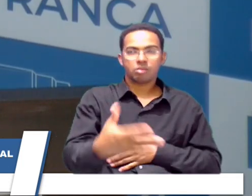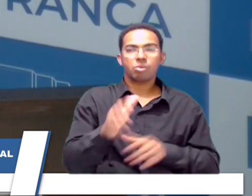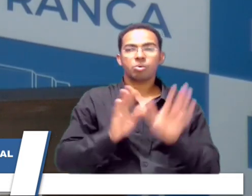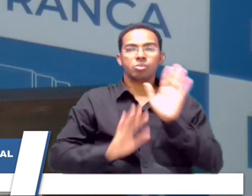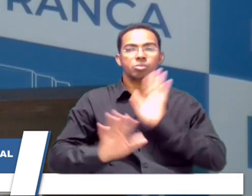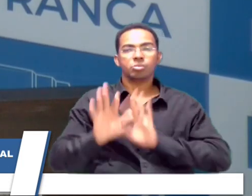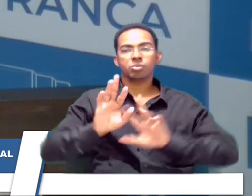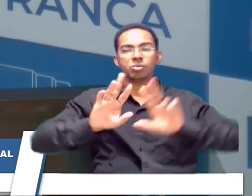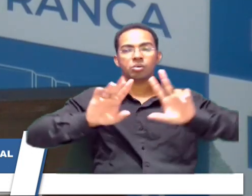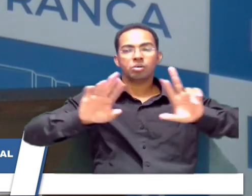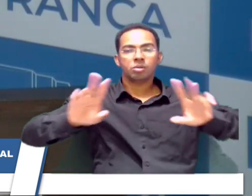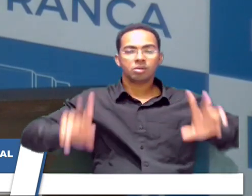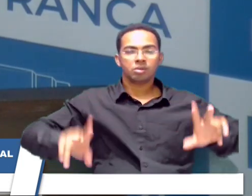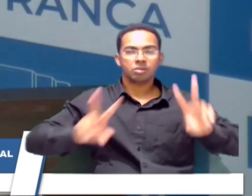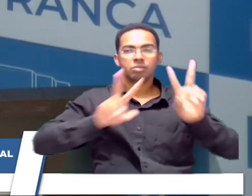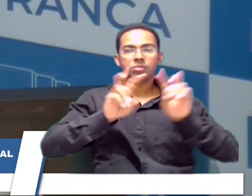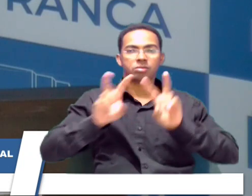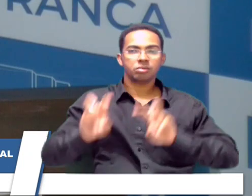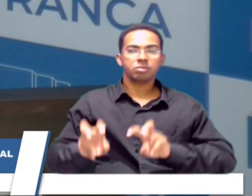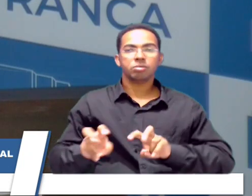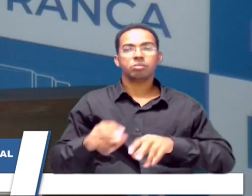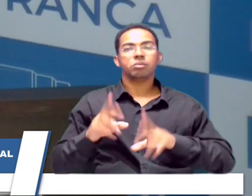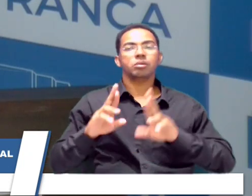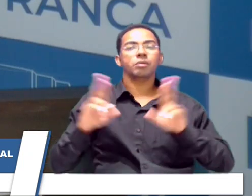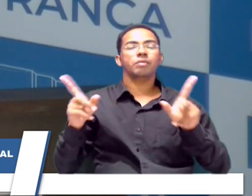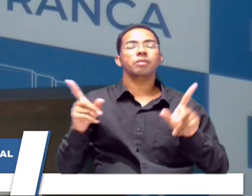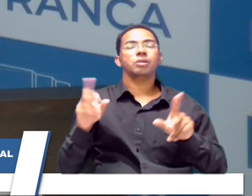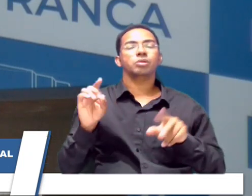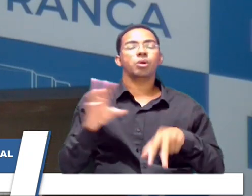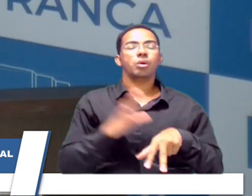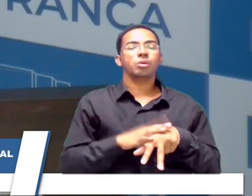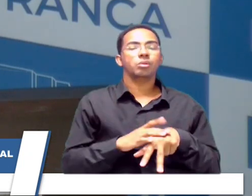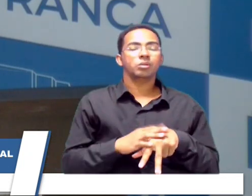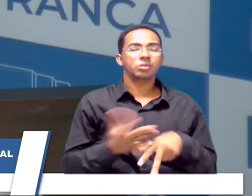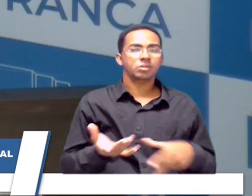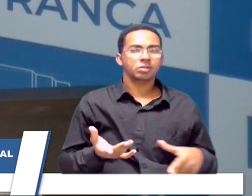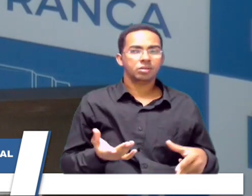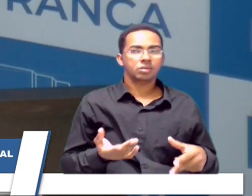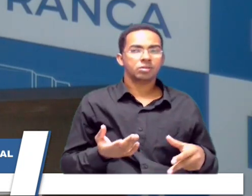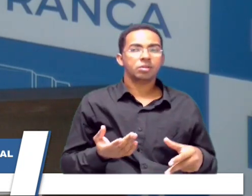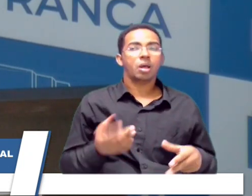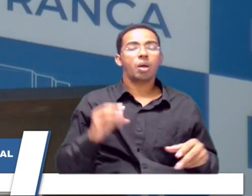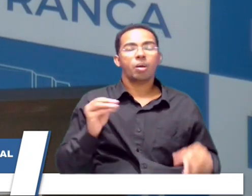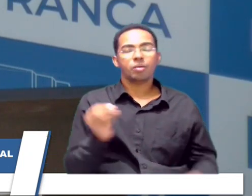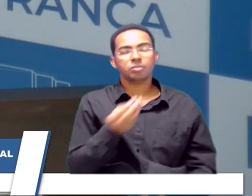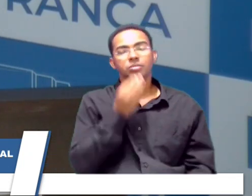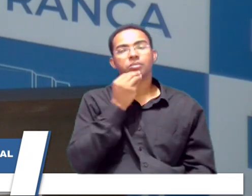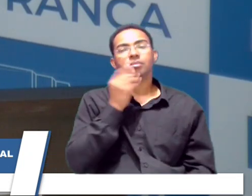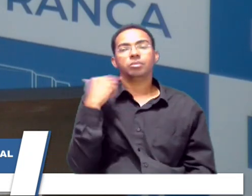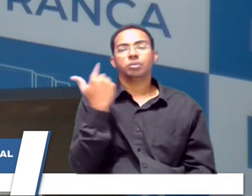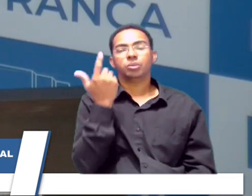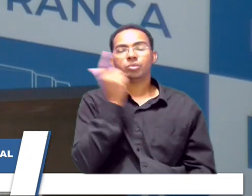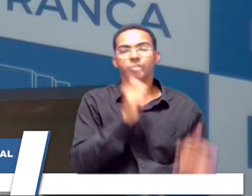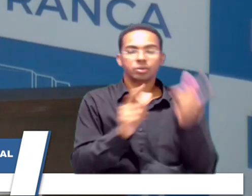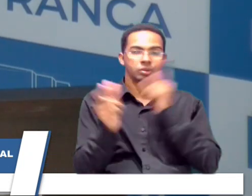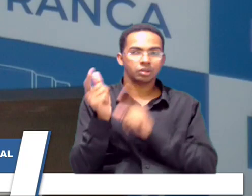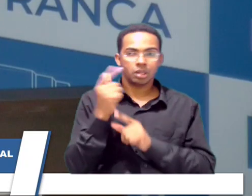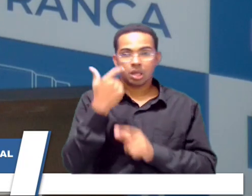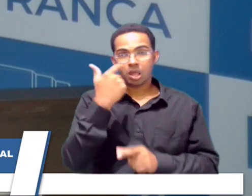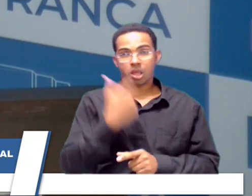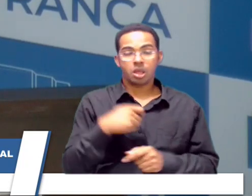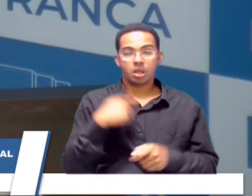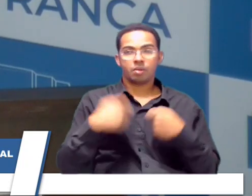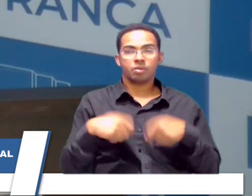várias outras questões que vão muito além daquela patologia. Então, a oportunidade da gente conseguir. Então, eu preciso, às vezes, de